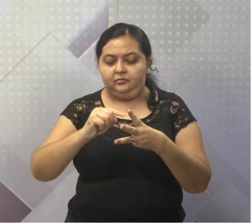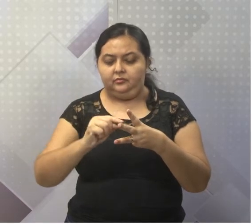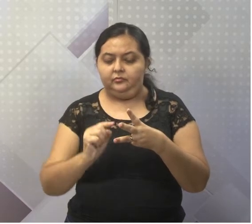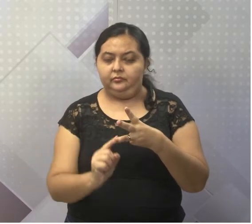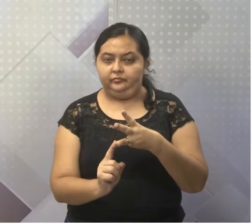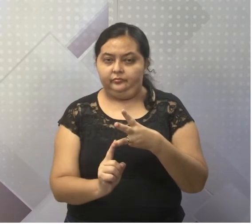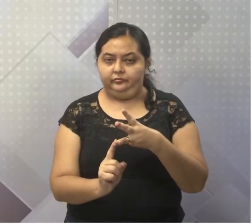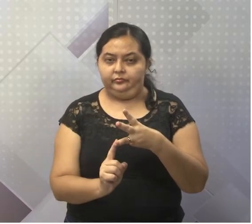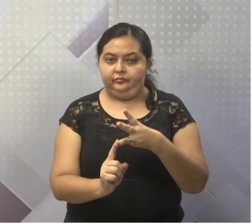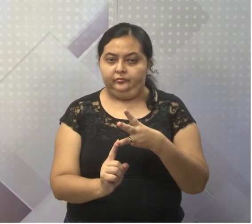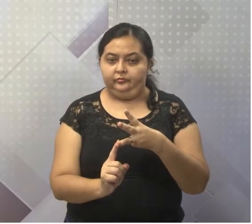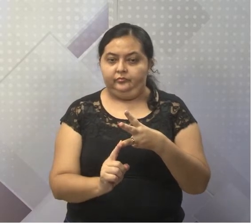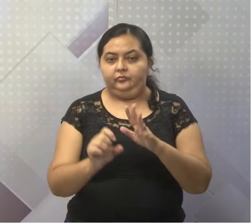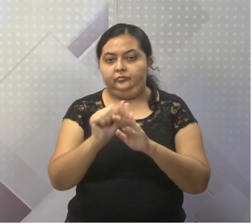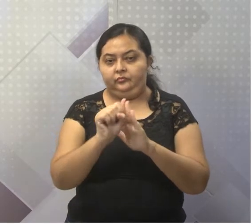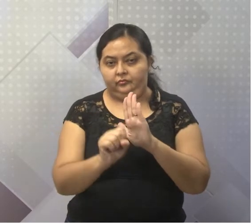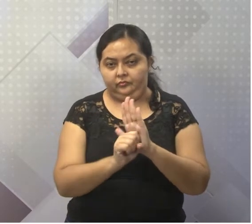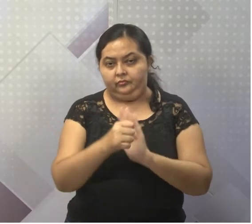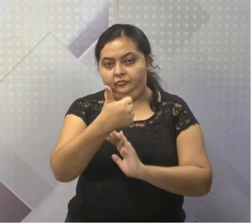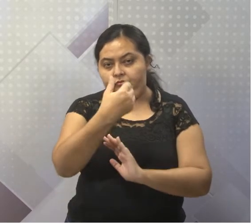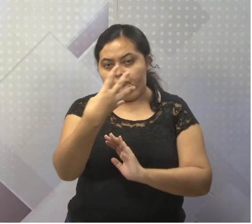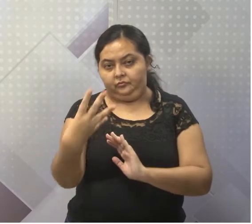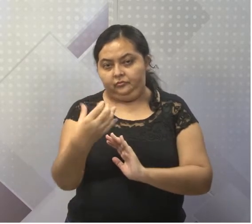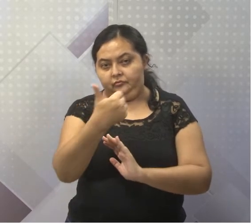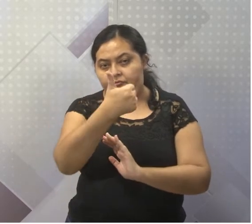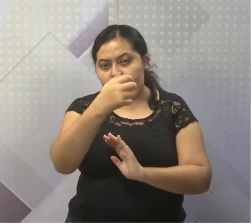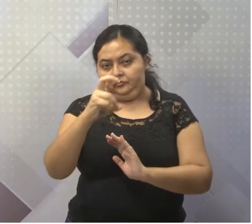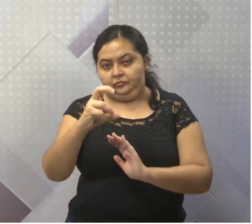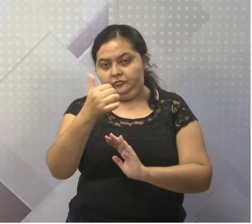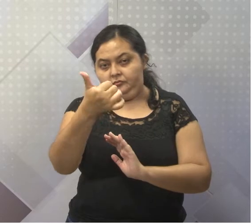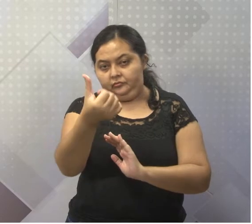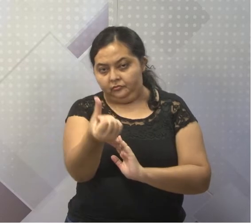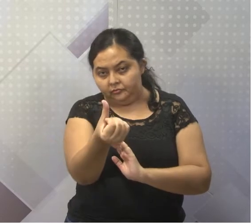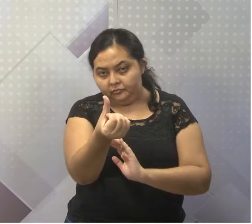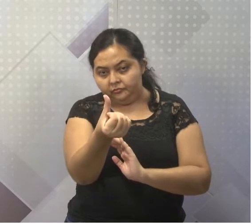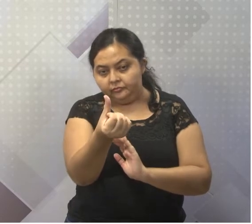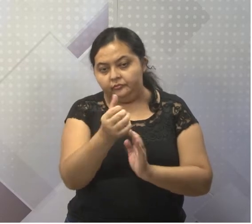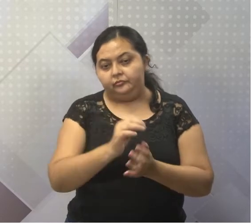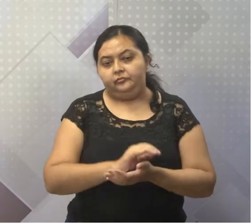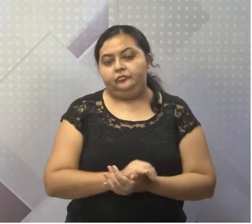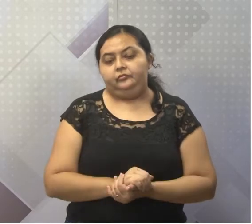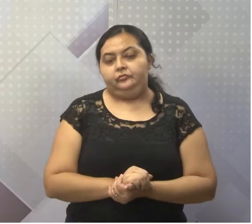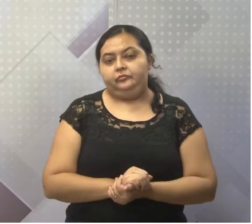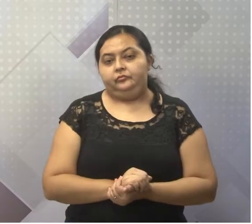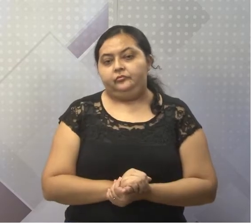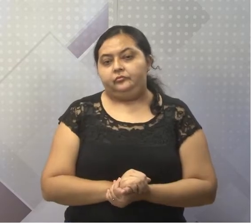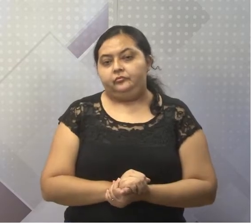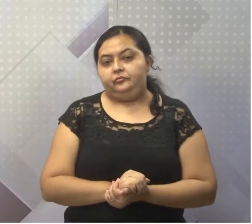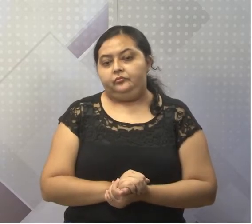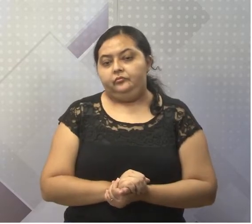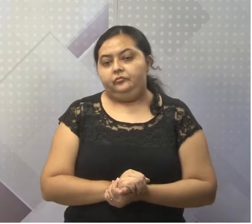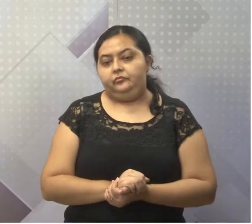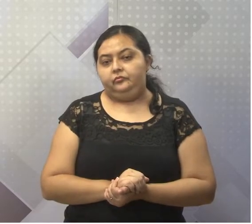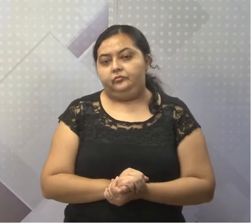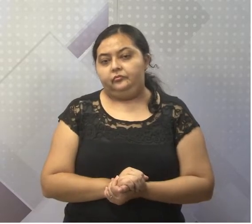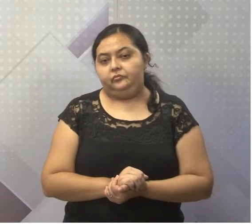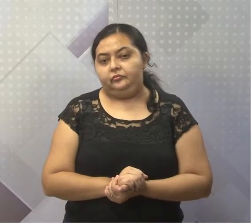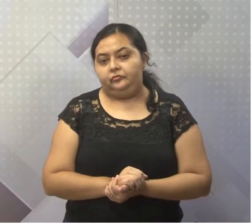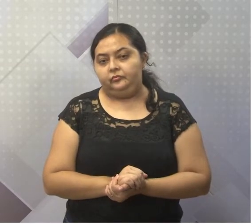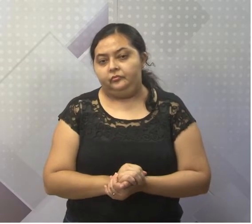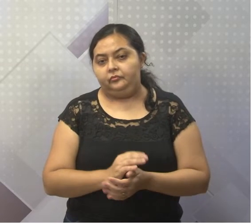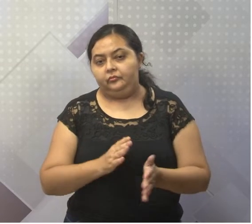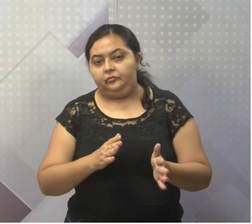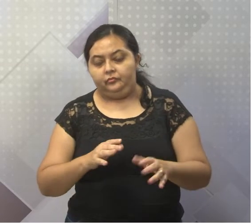correspondente ao século 14 15 e 16 Uma Breve interlúdio